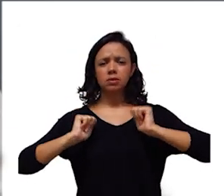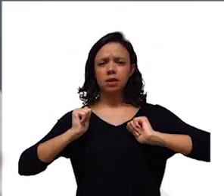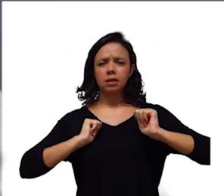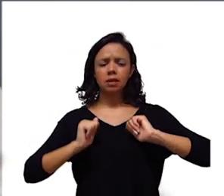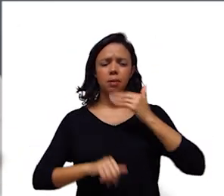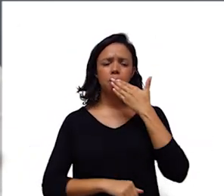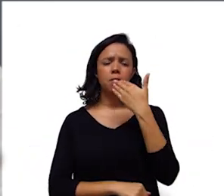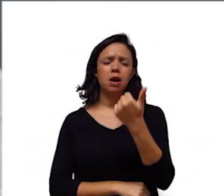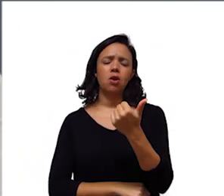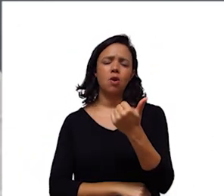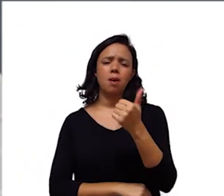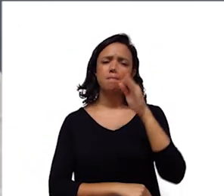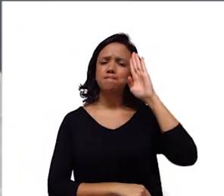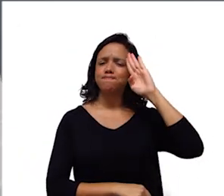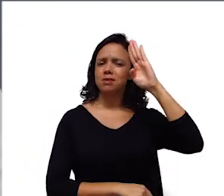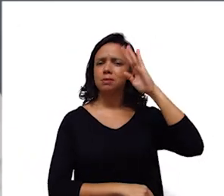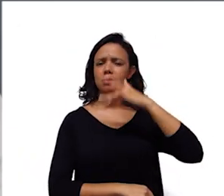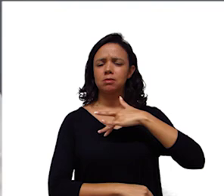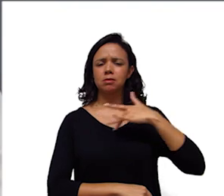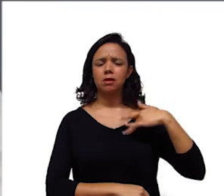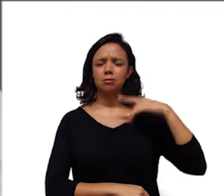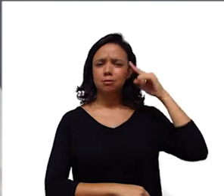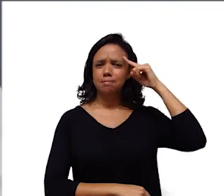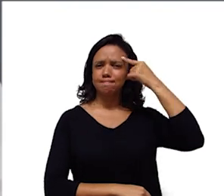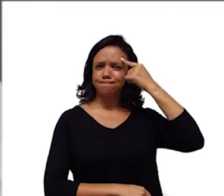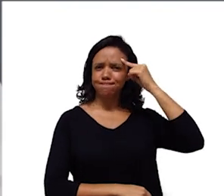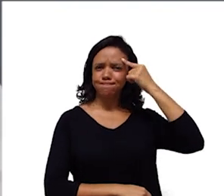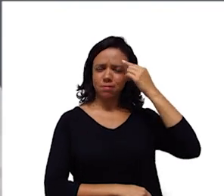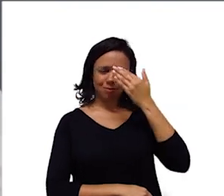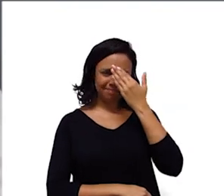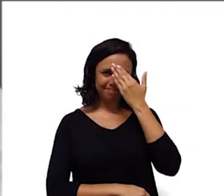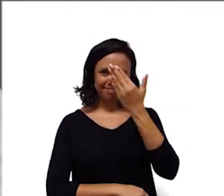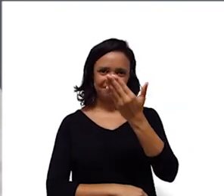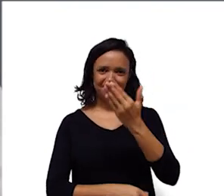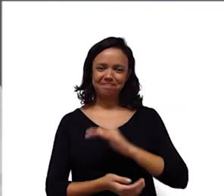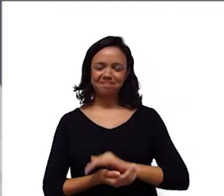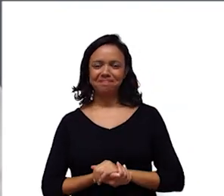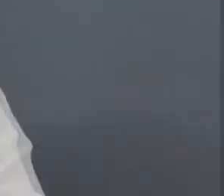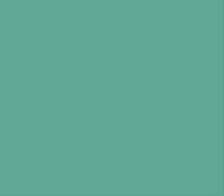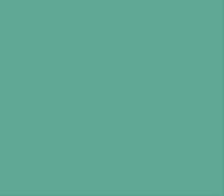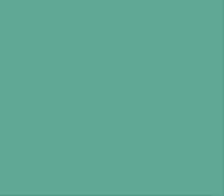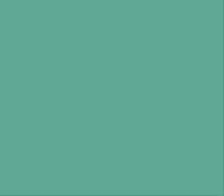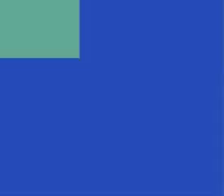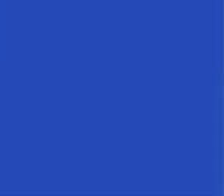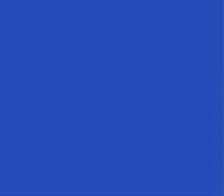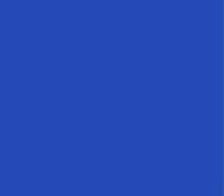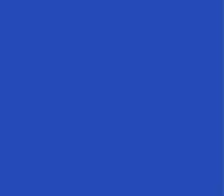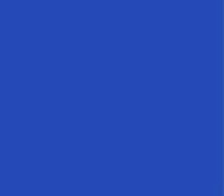sintomas de ansiedade e a melhorar principalmente a sua saúde mental. Obrigado.